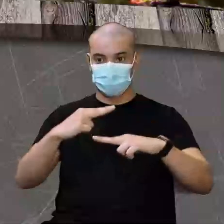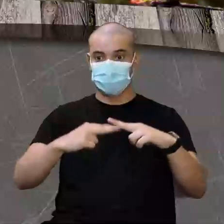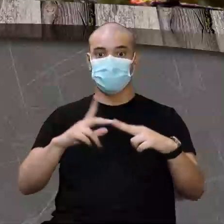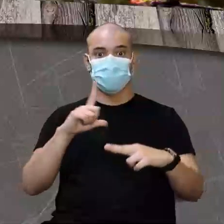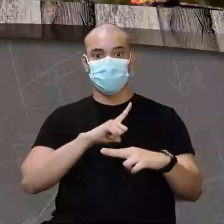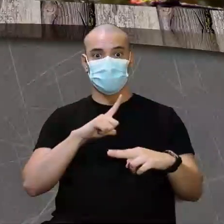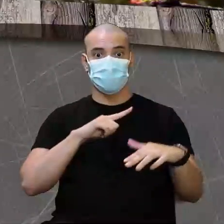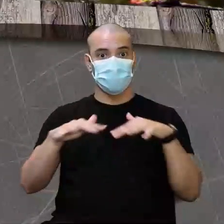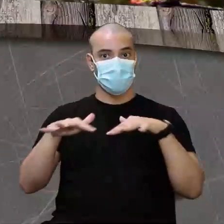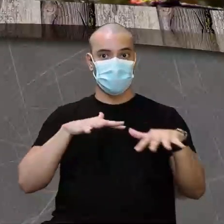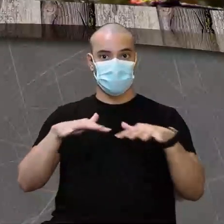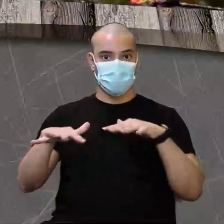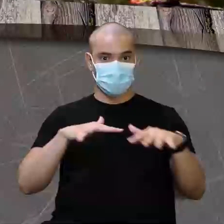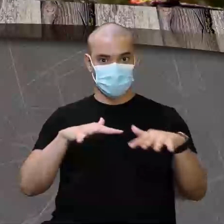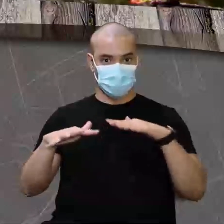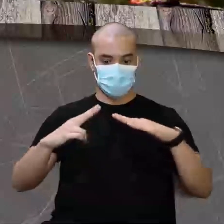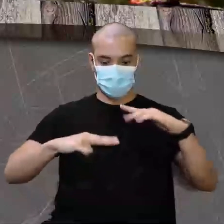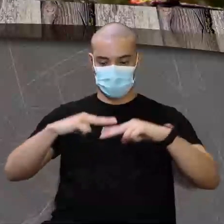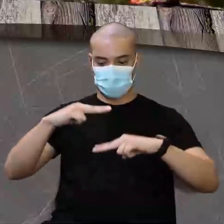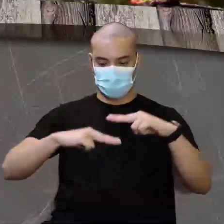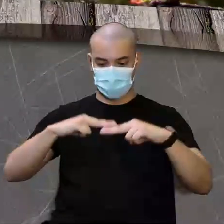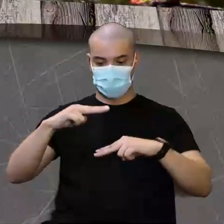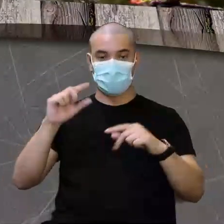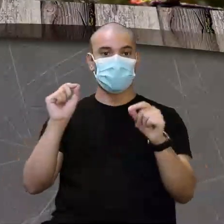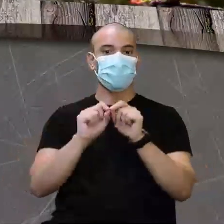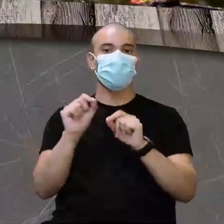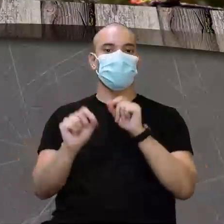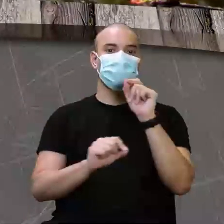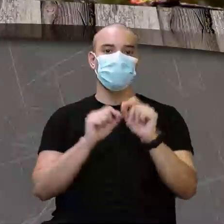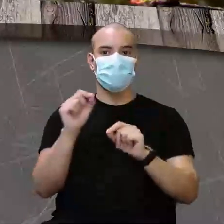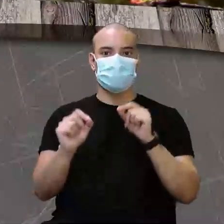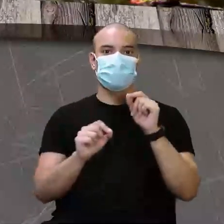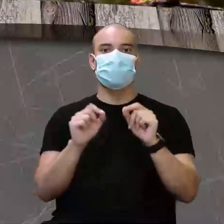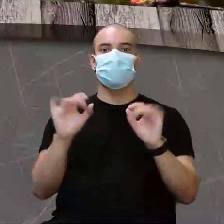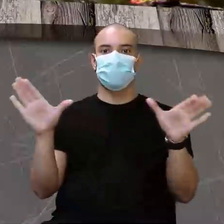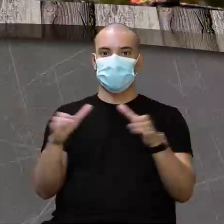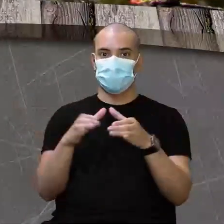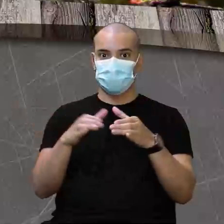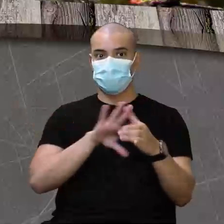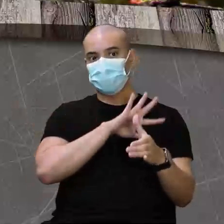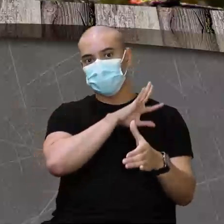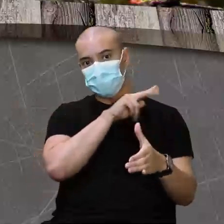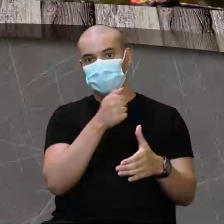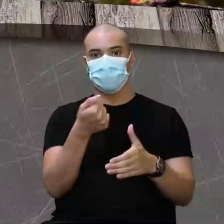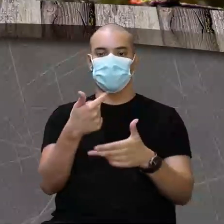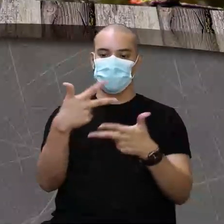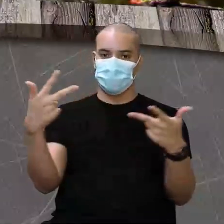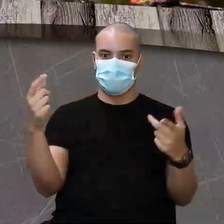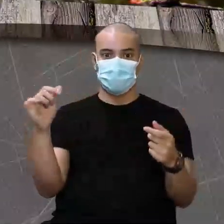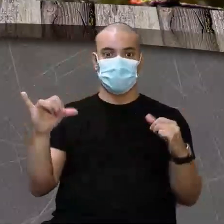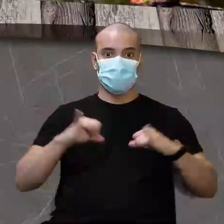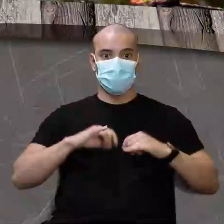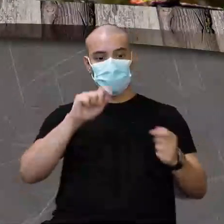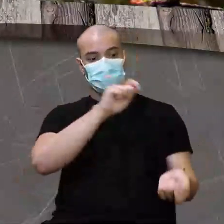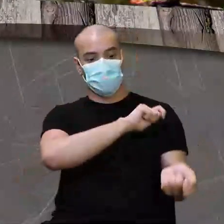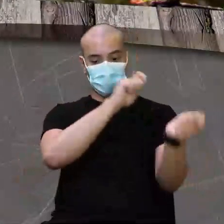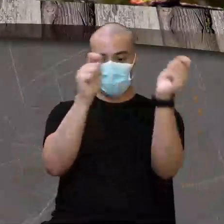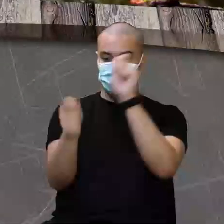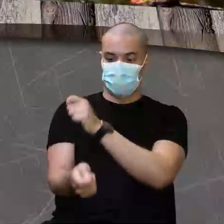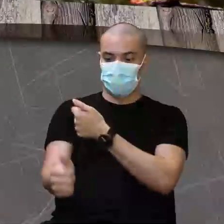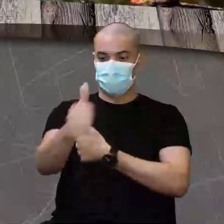havia esse movimento dessas placas fazendo que essa fauna sofresse esses eventos de processos